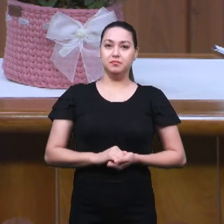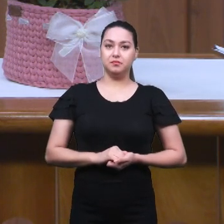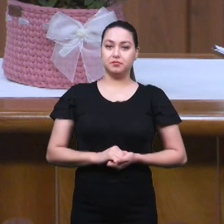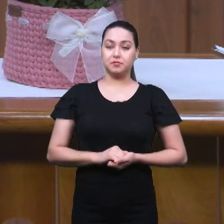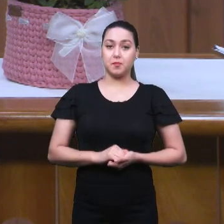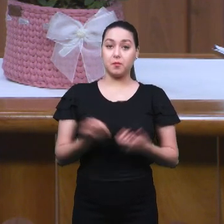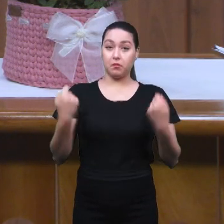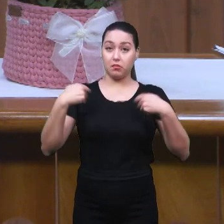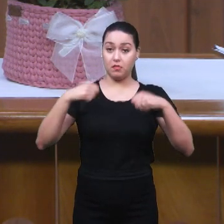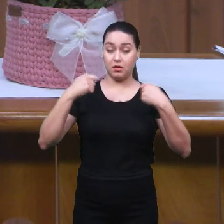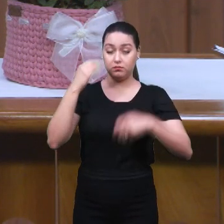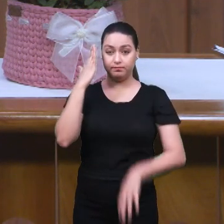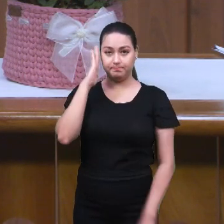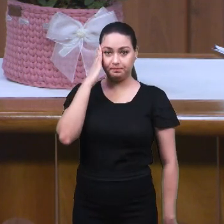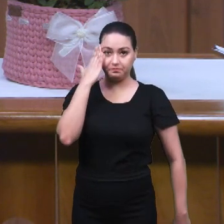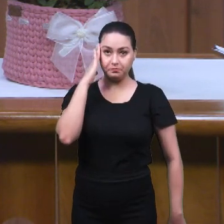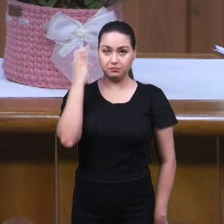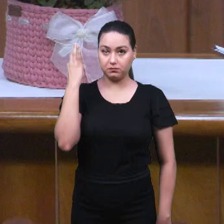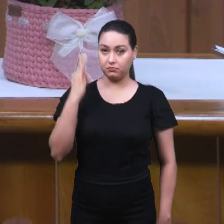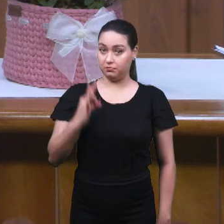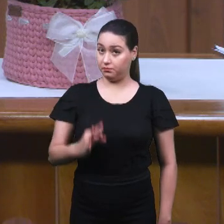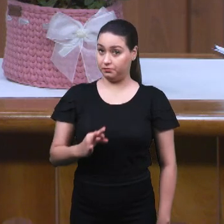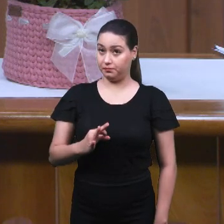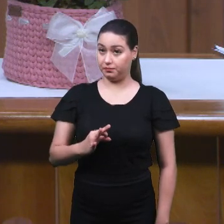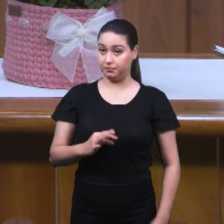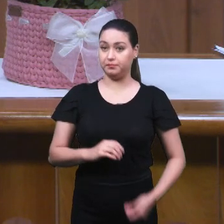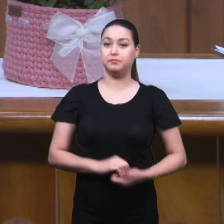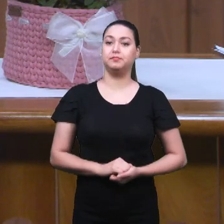entendida, é de que